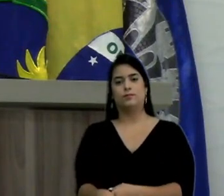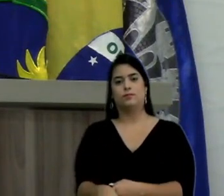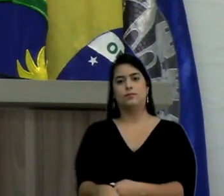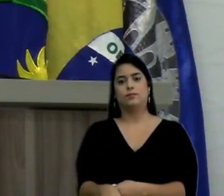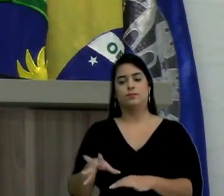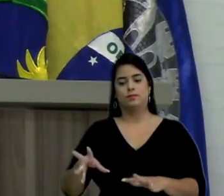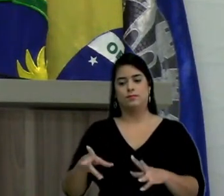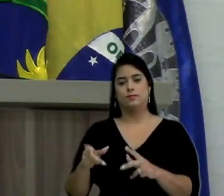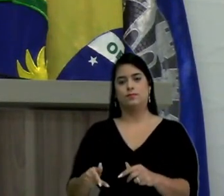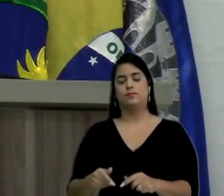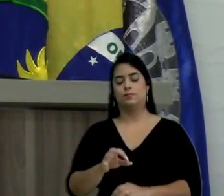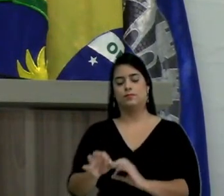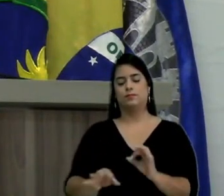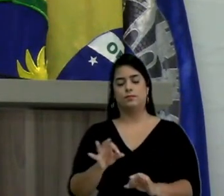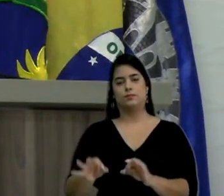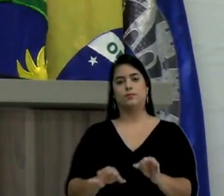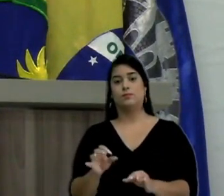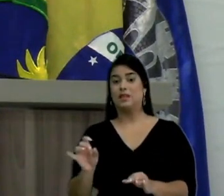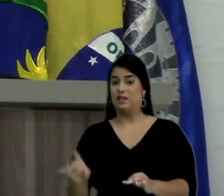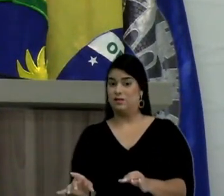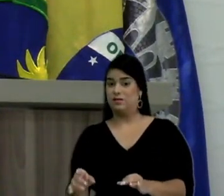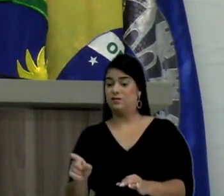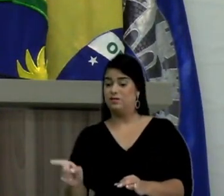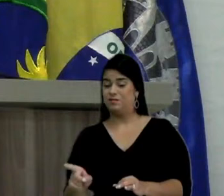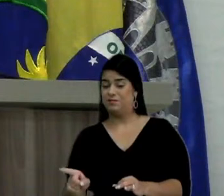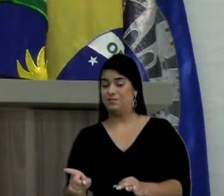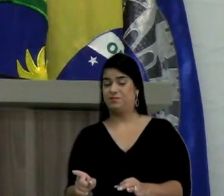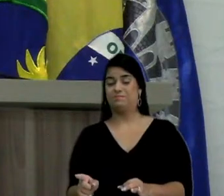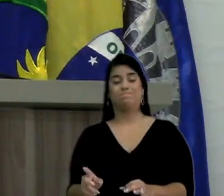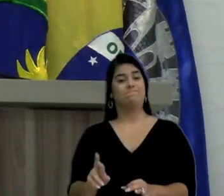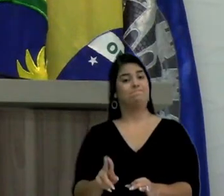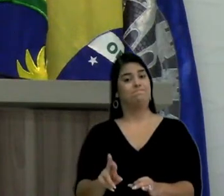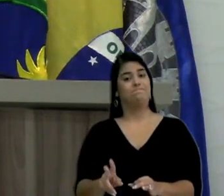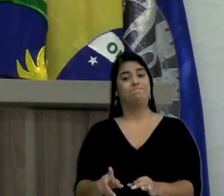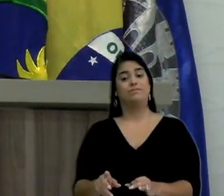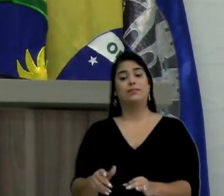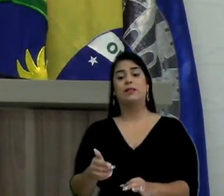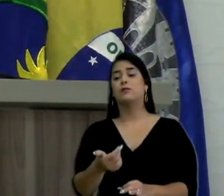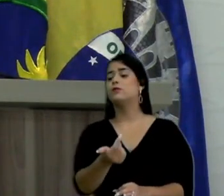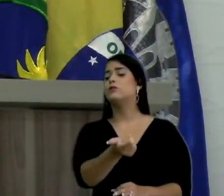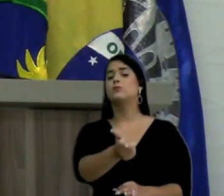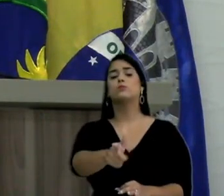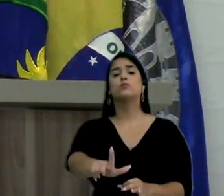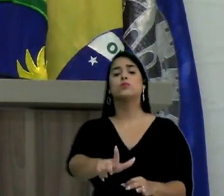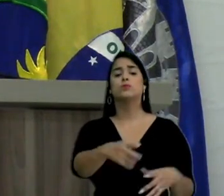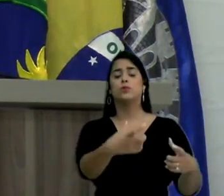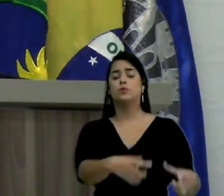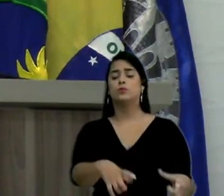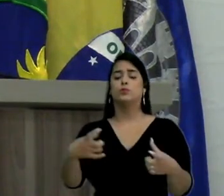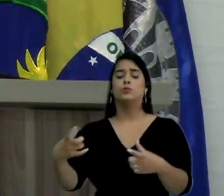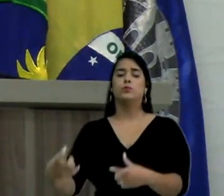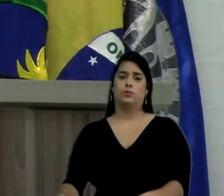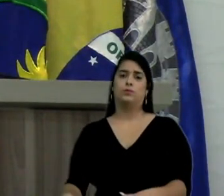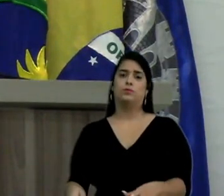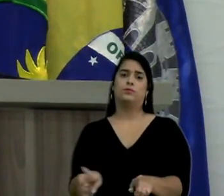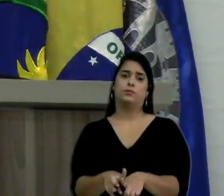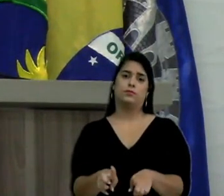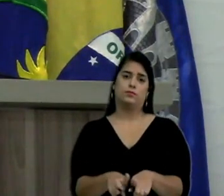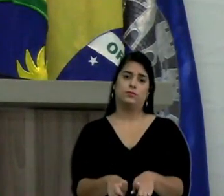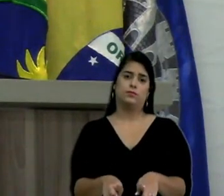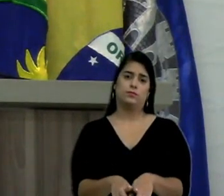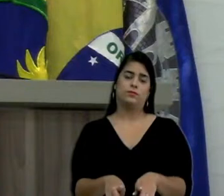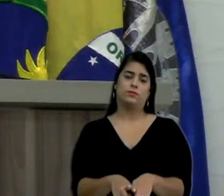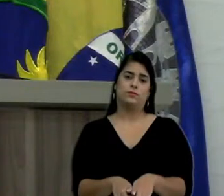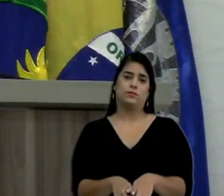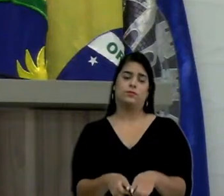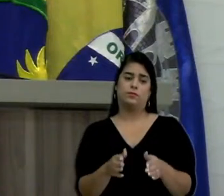colocar material não só lá tem outro também Riacho depois da jurubeba que tem que ser feito lá perto de melim também que